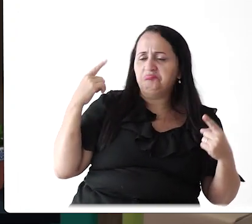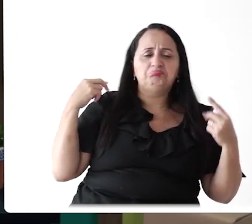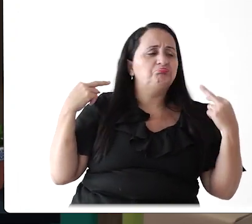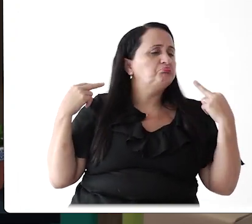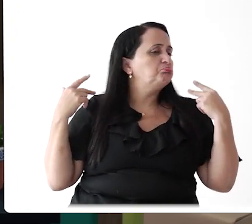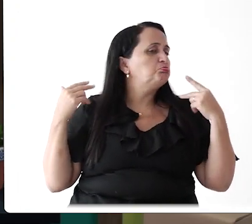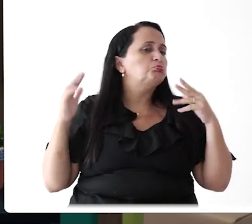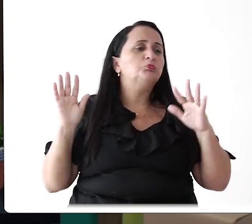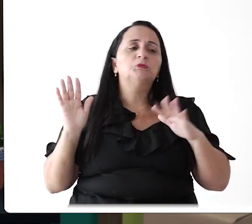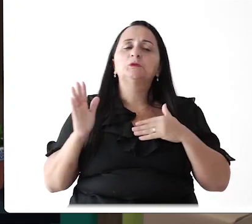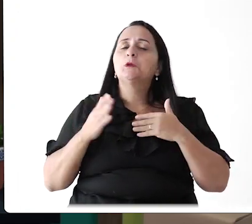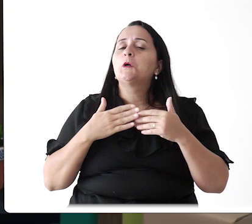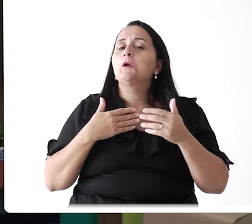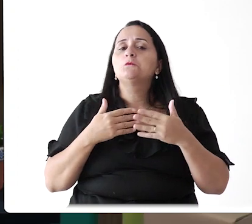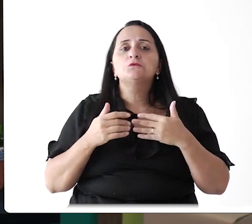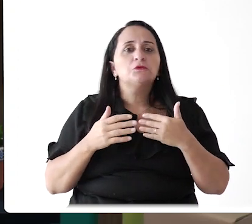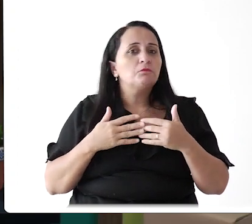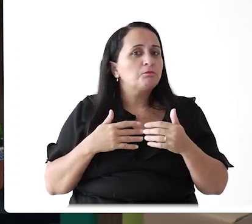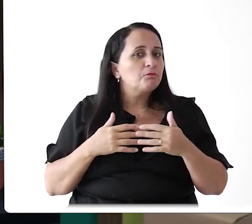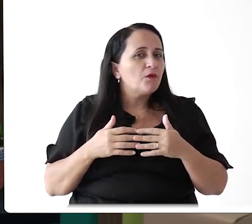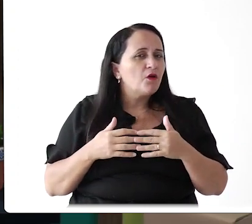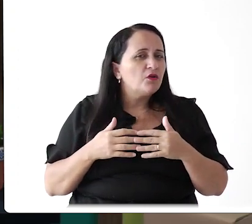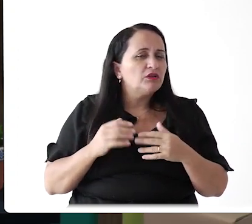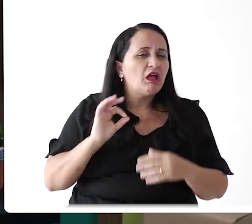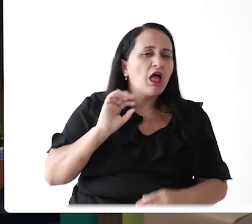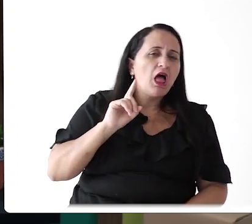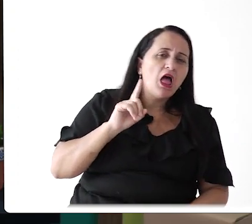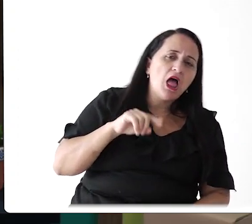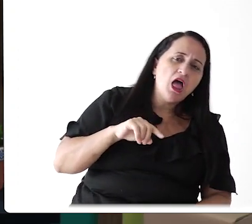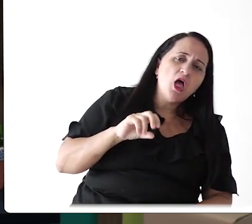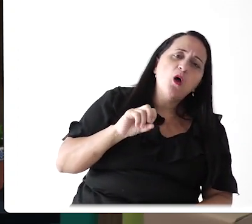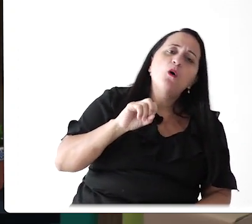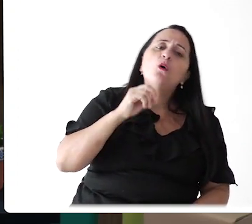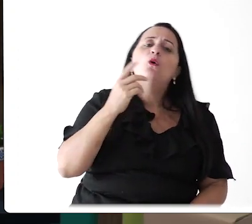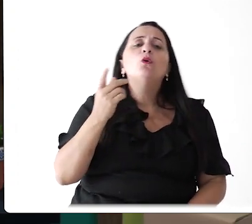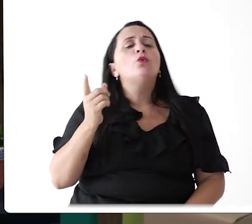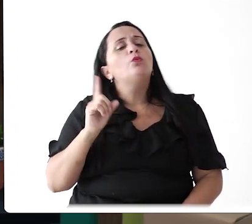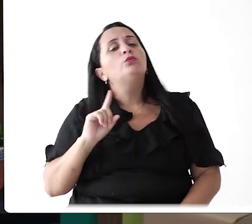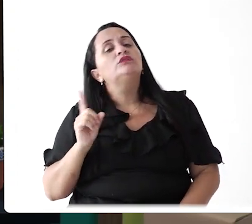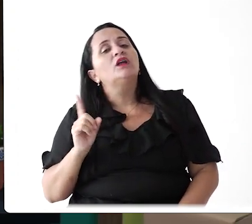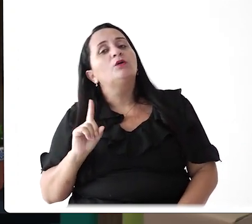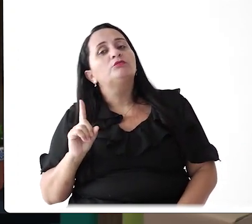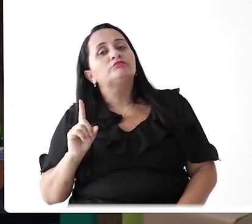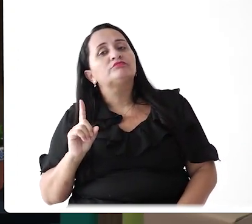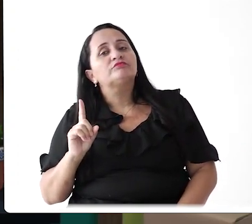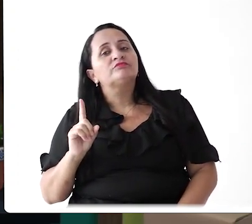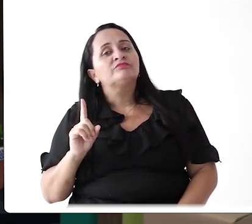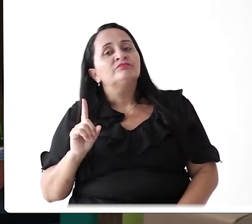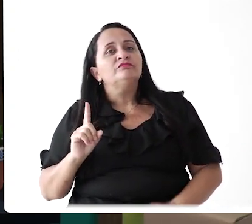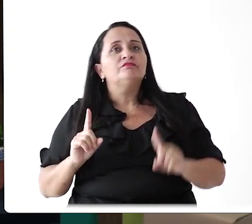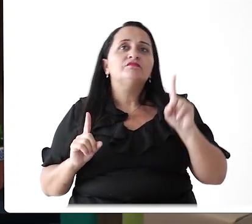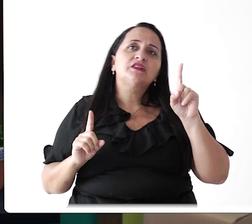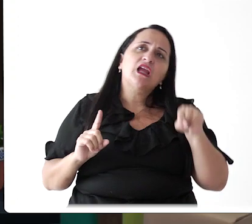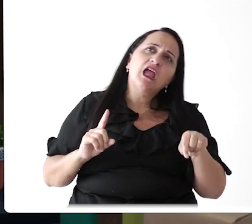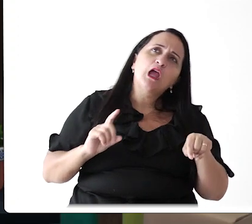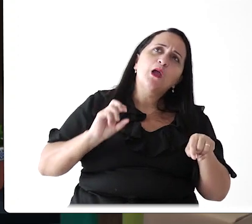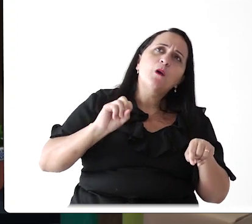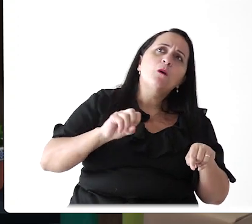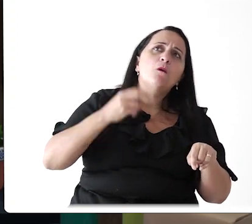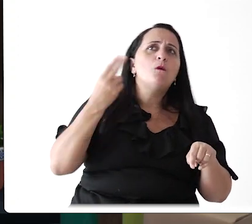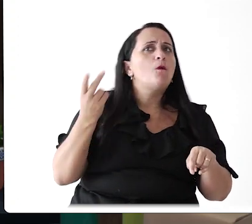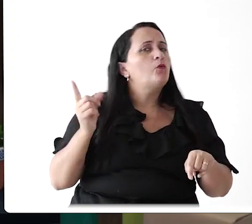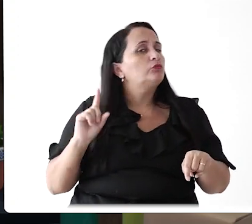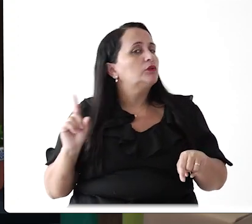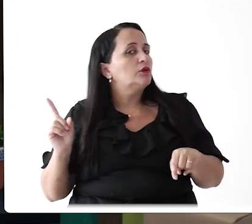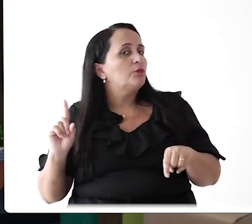julgamento, né? Se é ou não é. É de alternância. Ele é ou ele não